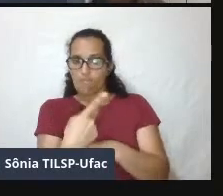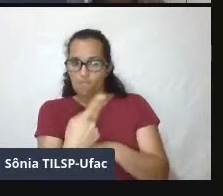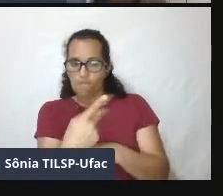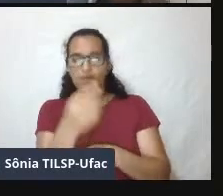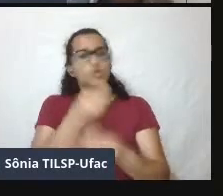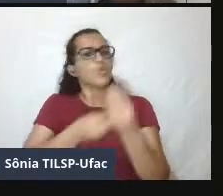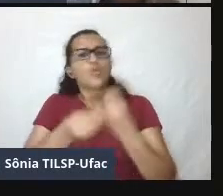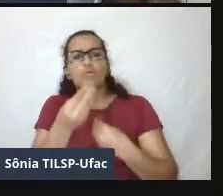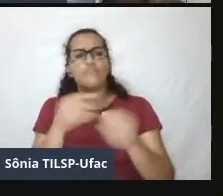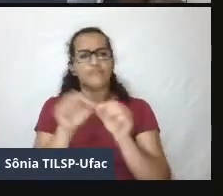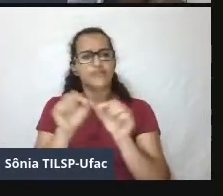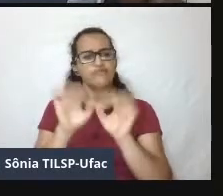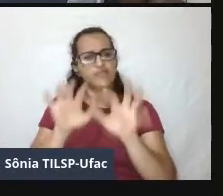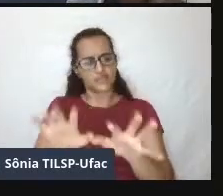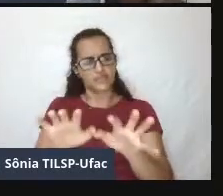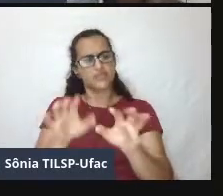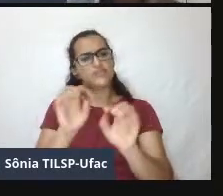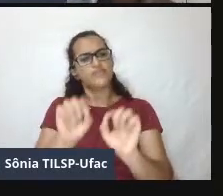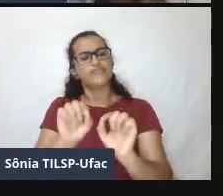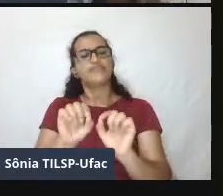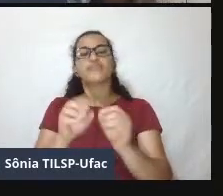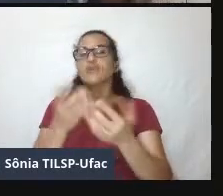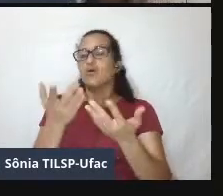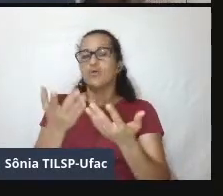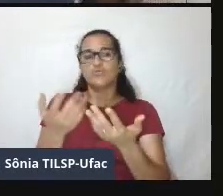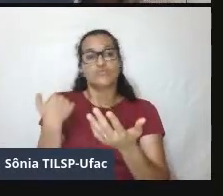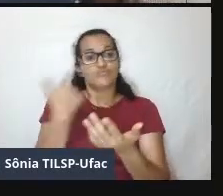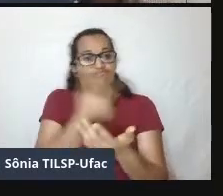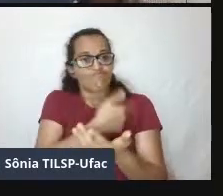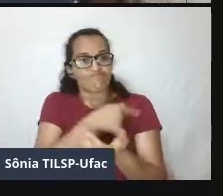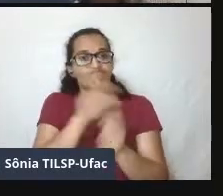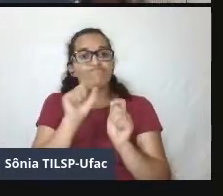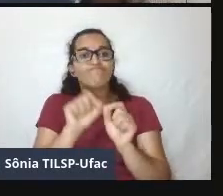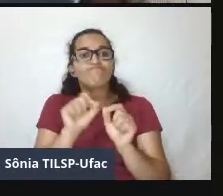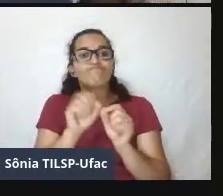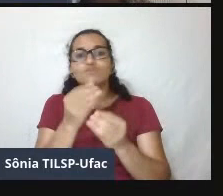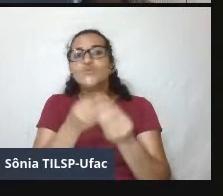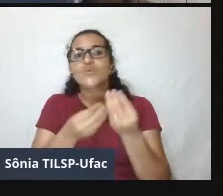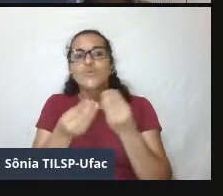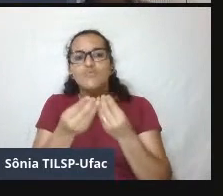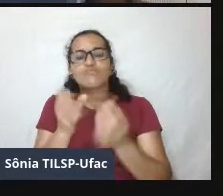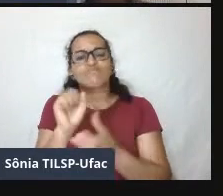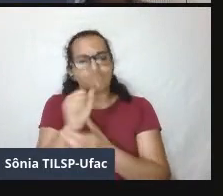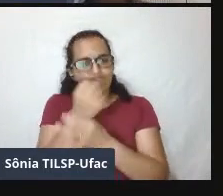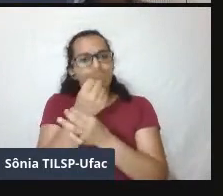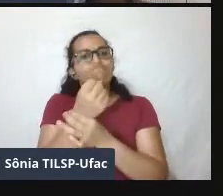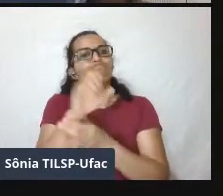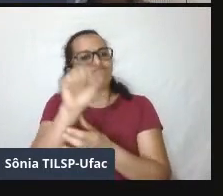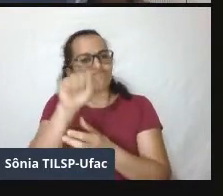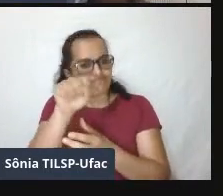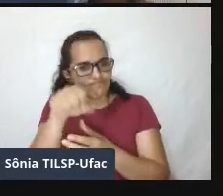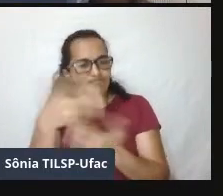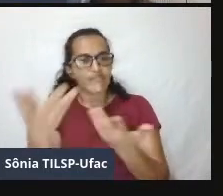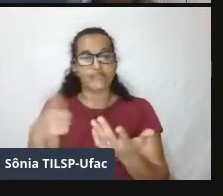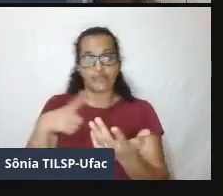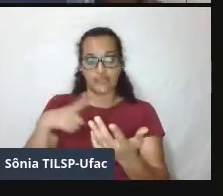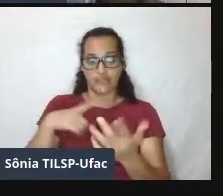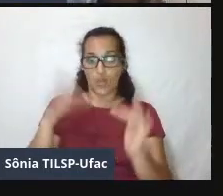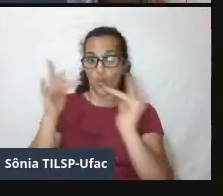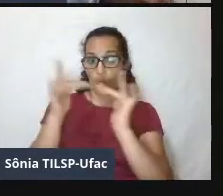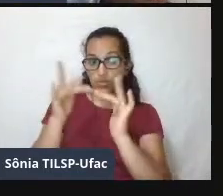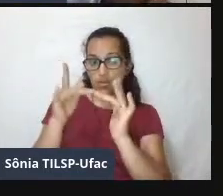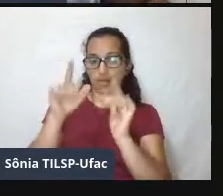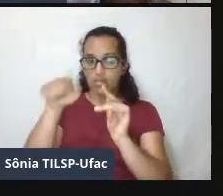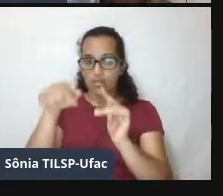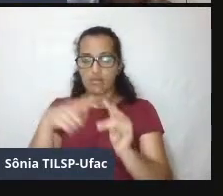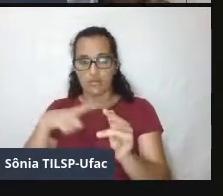manejo. E eu falei para a Danila, felizmente, nós estamos fazendo com muita segurança. Nós tivemos contato e assistência de médicos que vieram